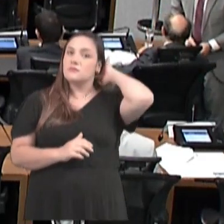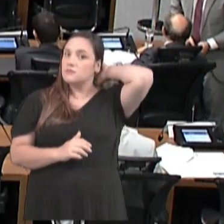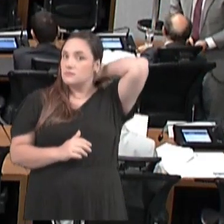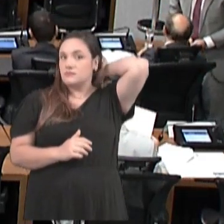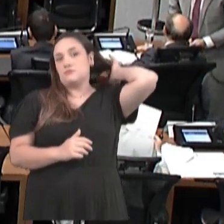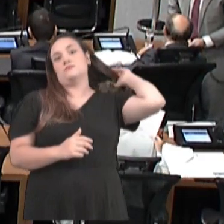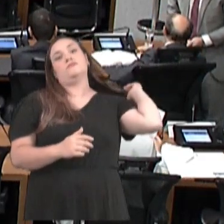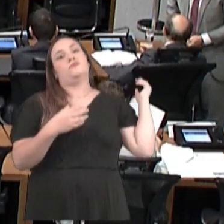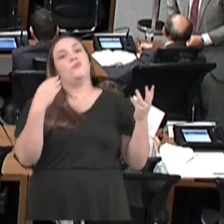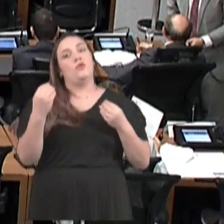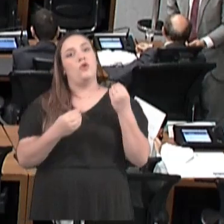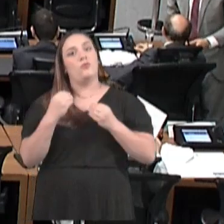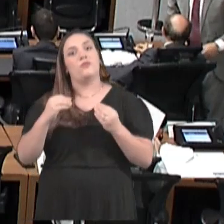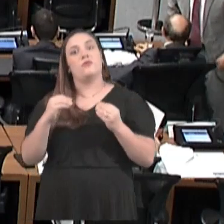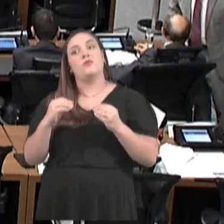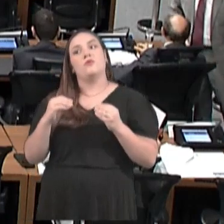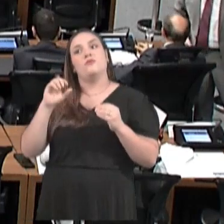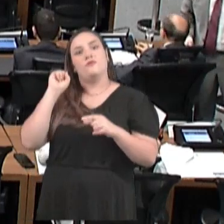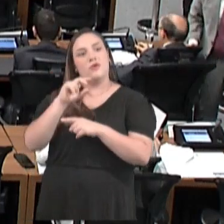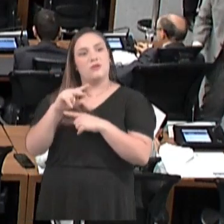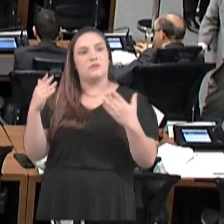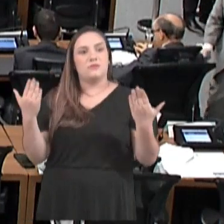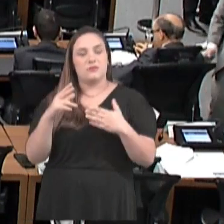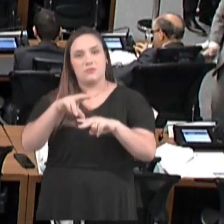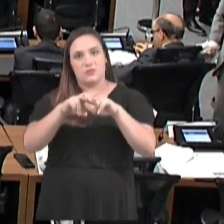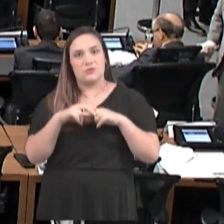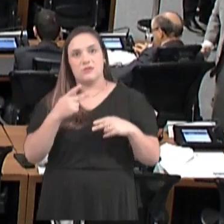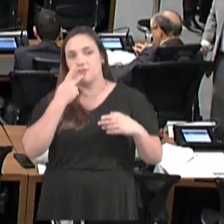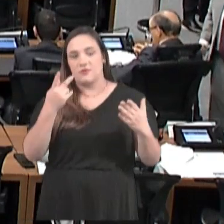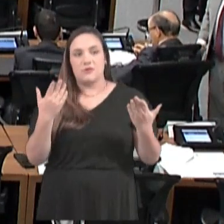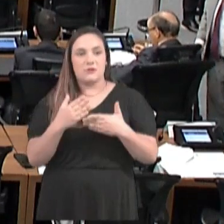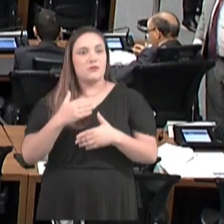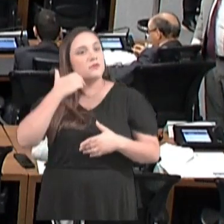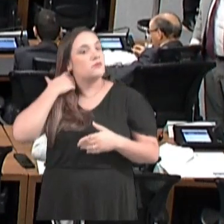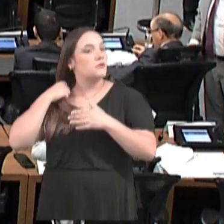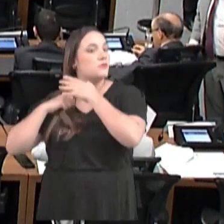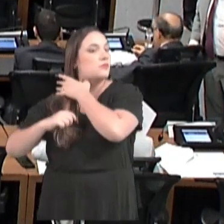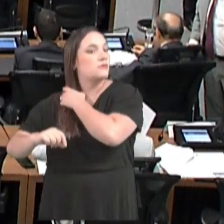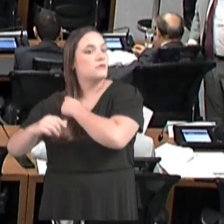a alçada e o status do cargo. Então, por isso, senhor presidente,